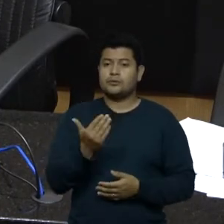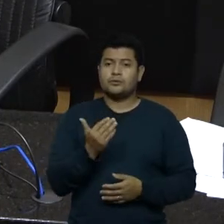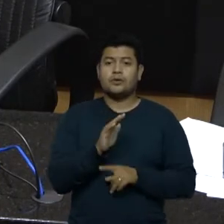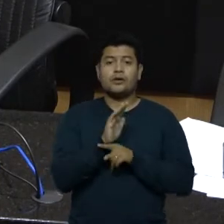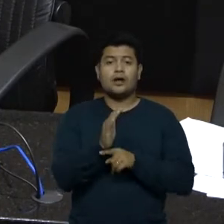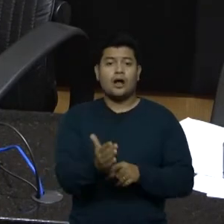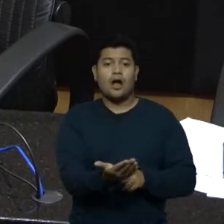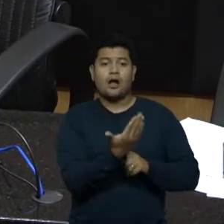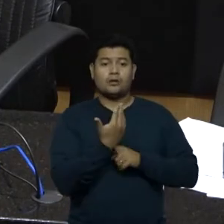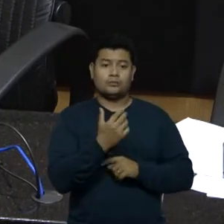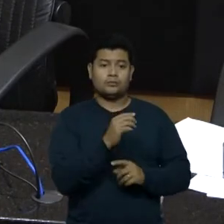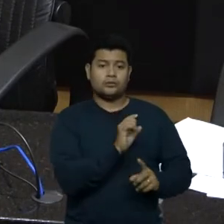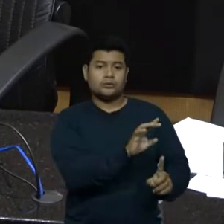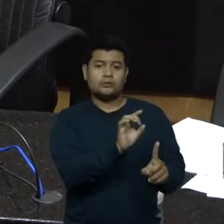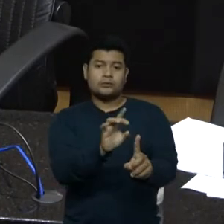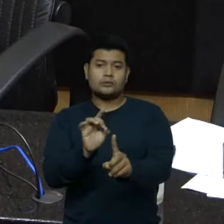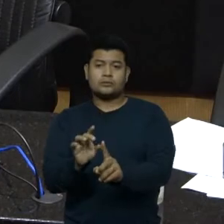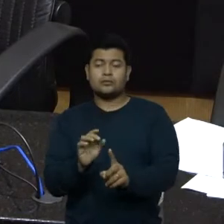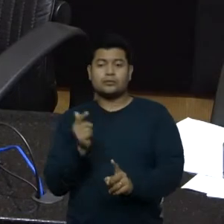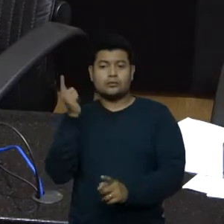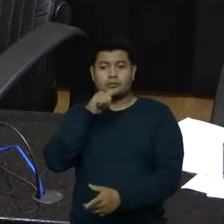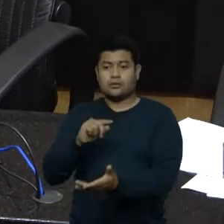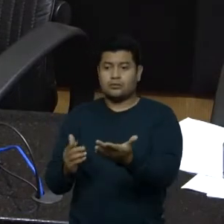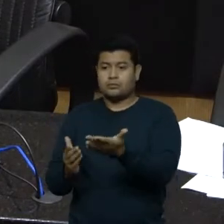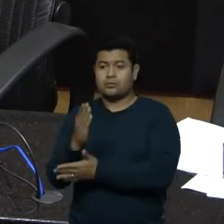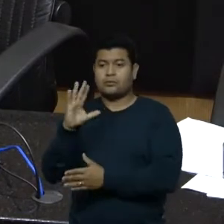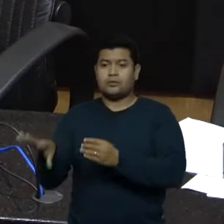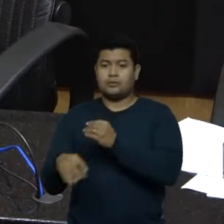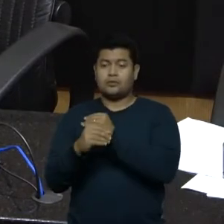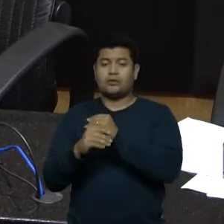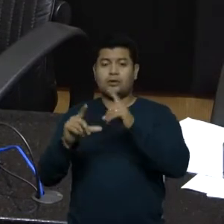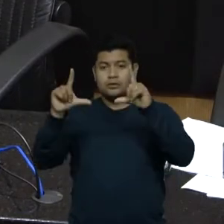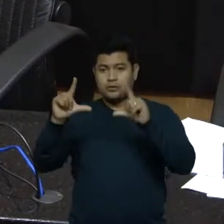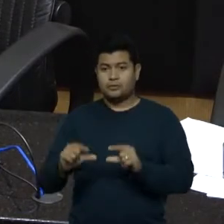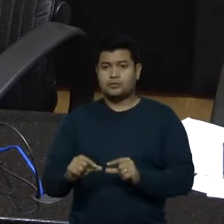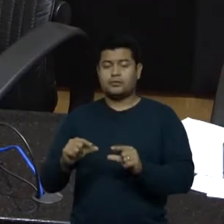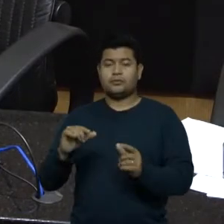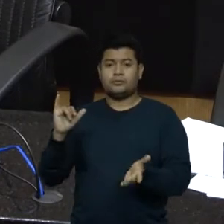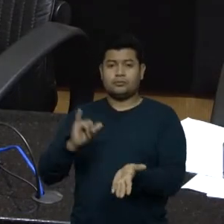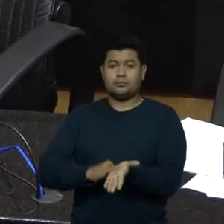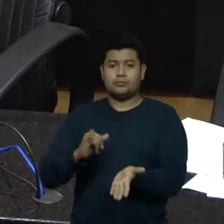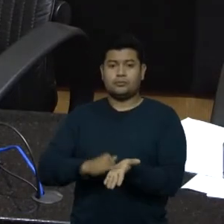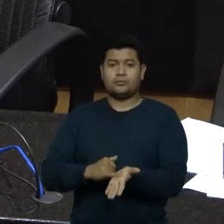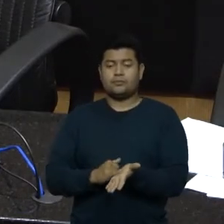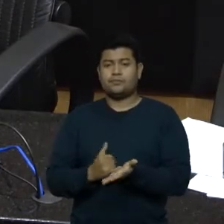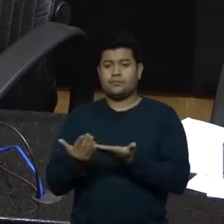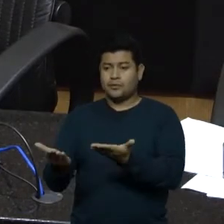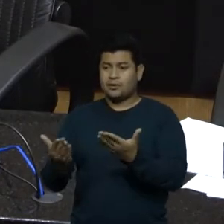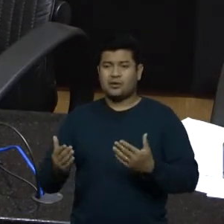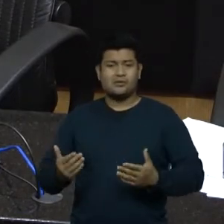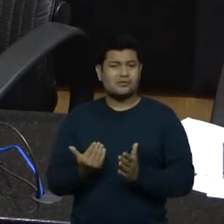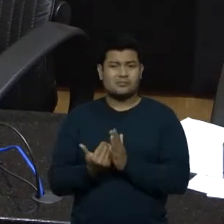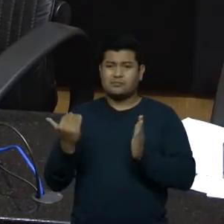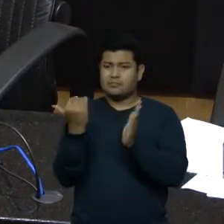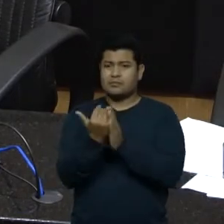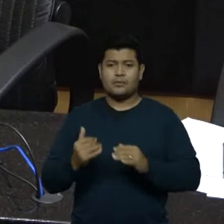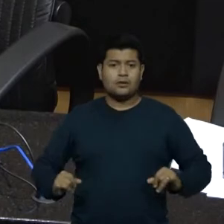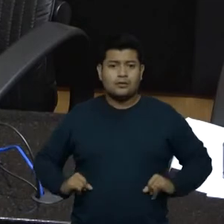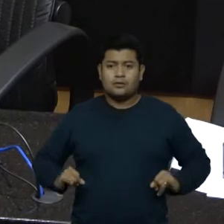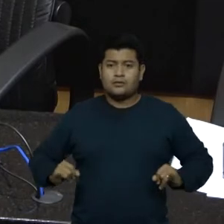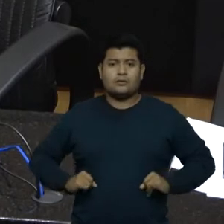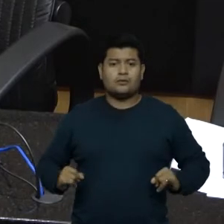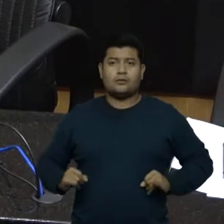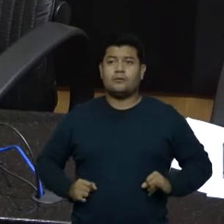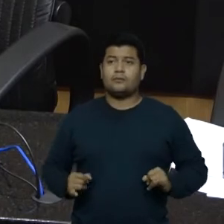de vossas excelências para aprovar a emenda e reduzir o imposto para quem mais sofreu foi o setor que mais